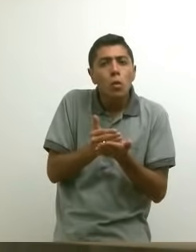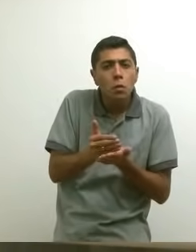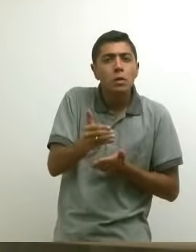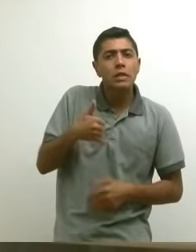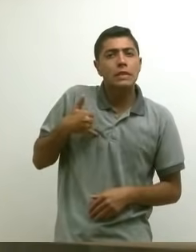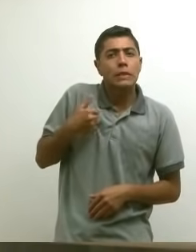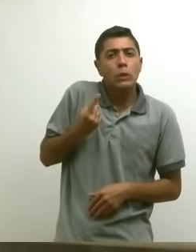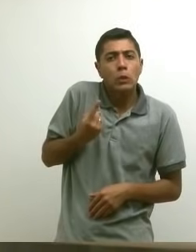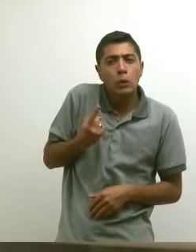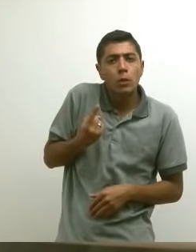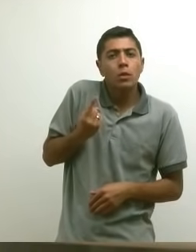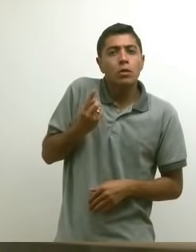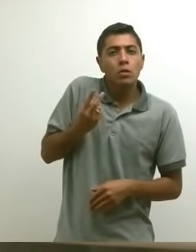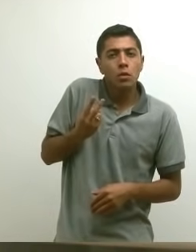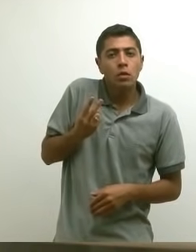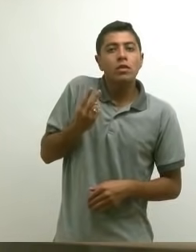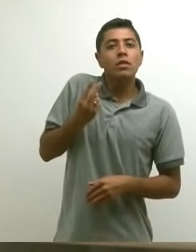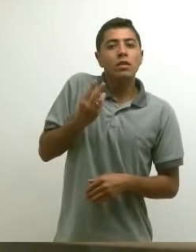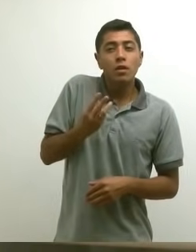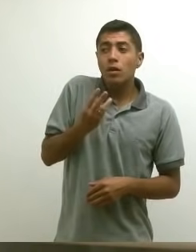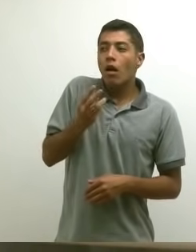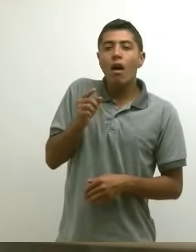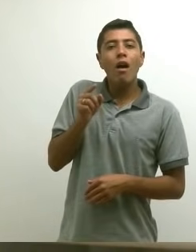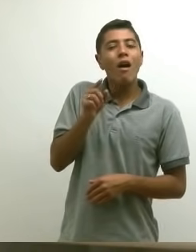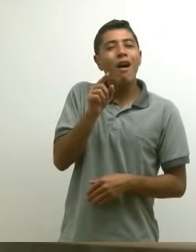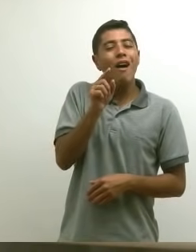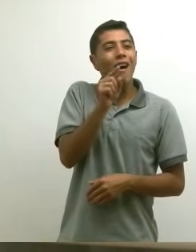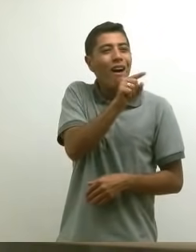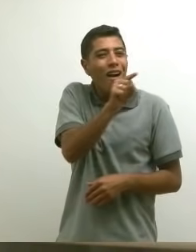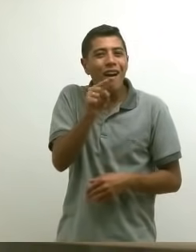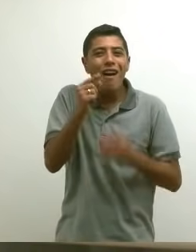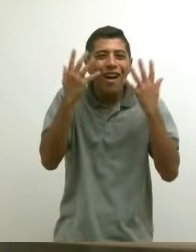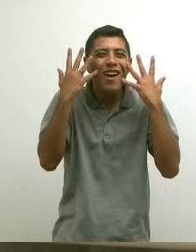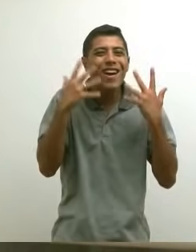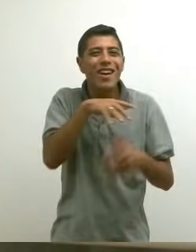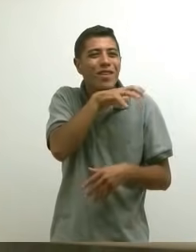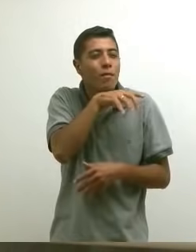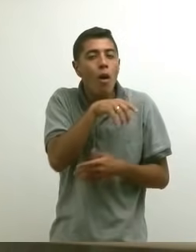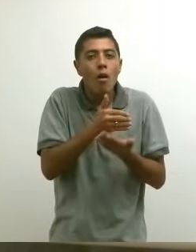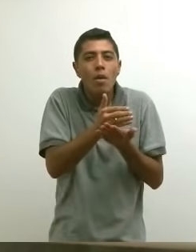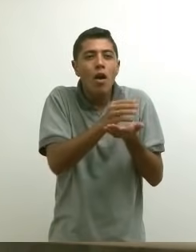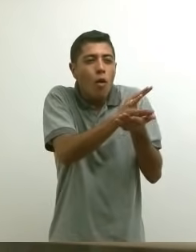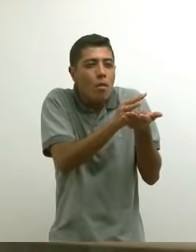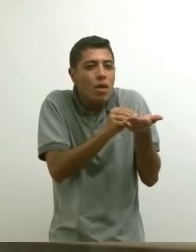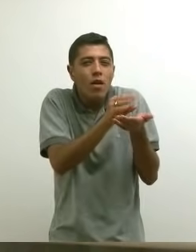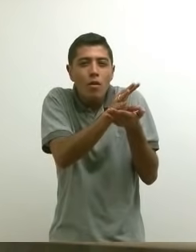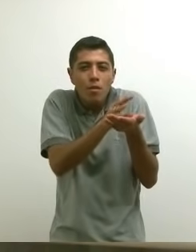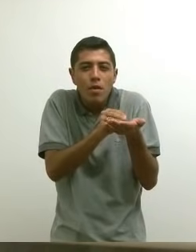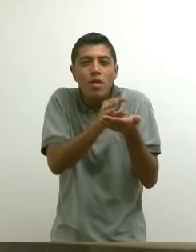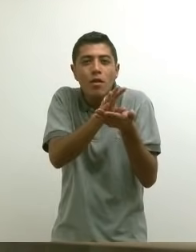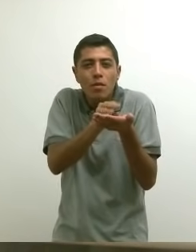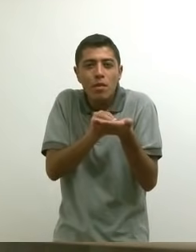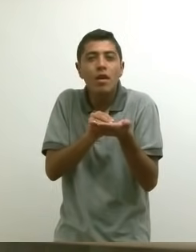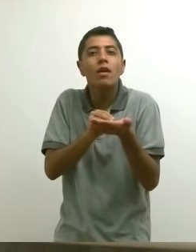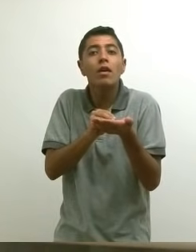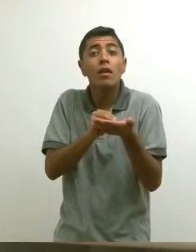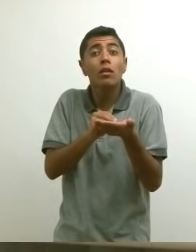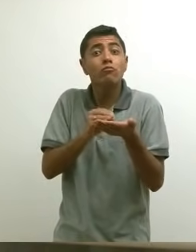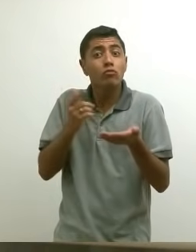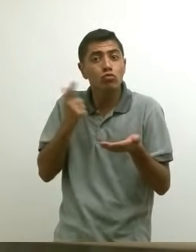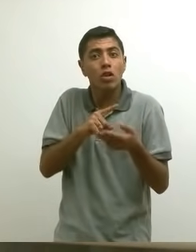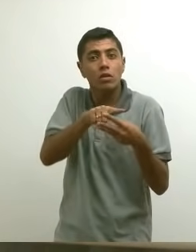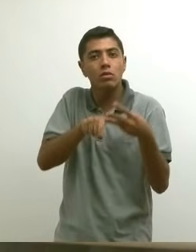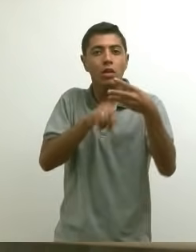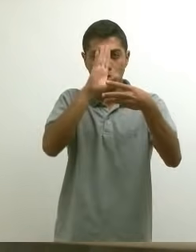recaptura todo o desenvolvimento dos vertebrados e adquire as três características humanas principais postura ereta andar